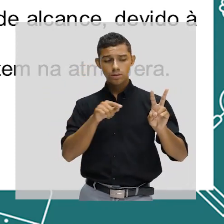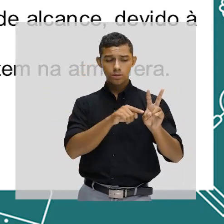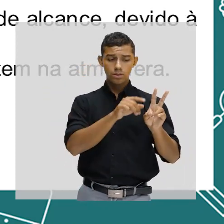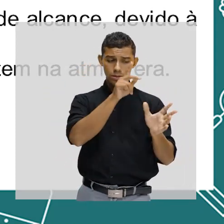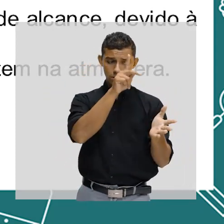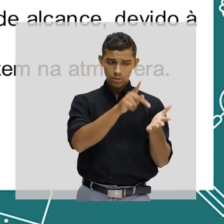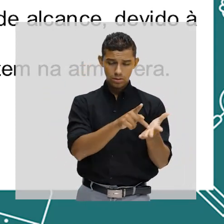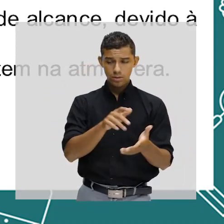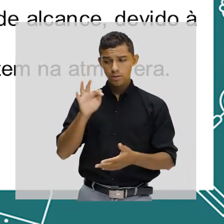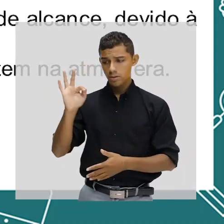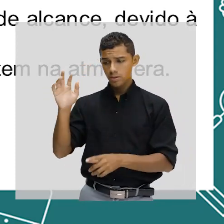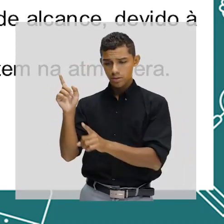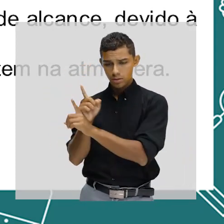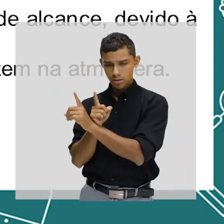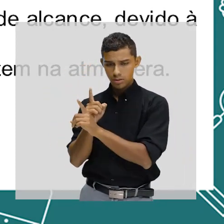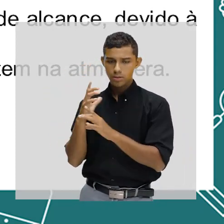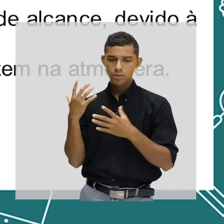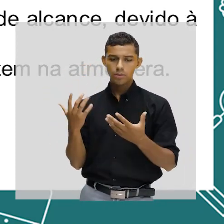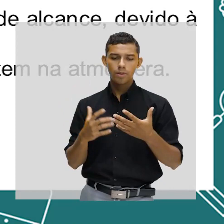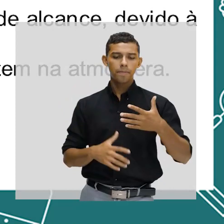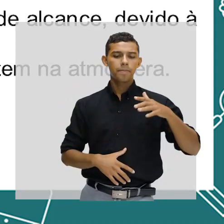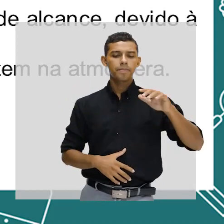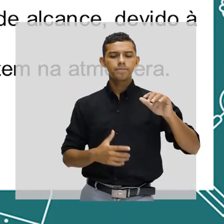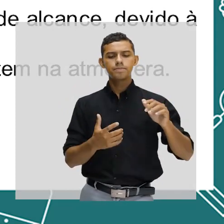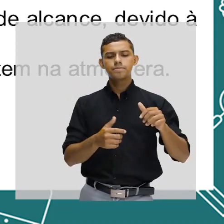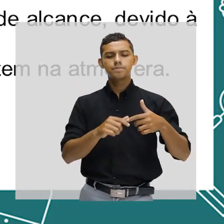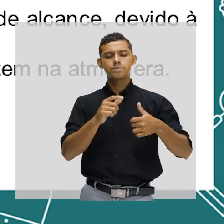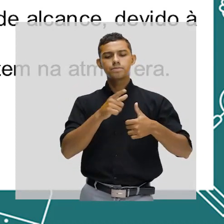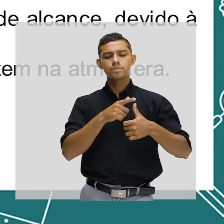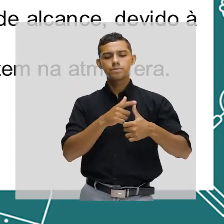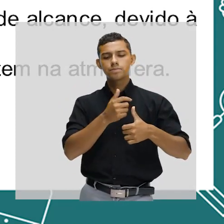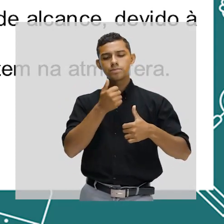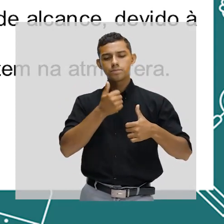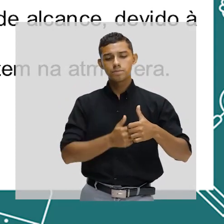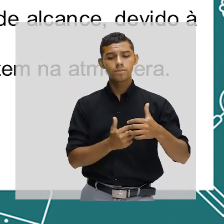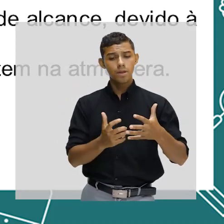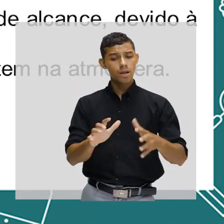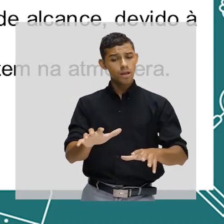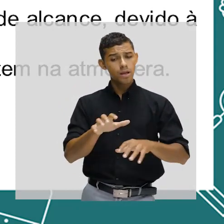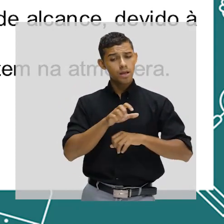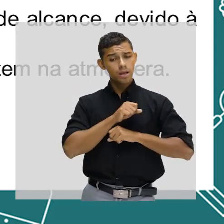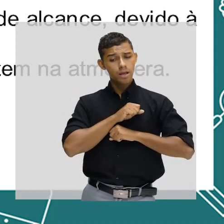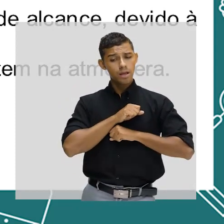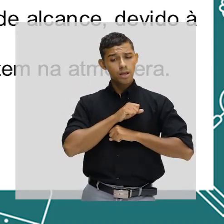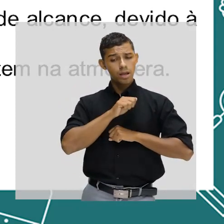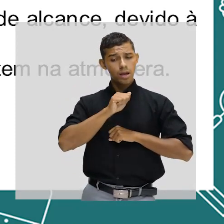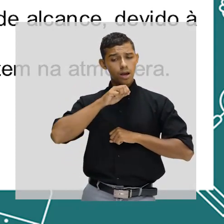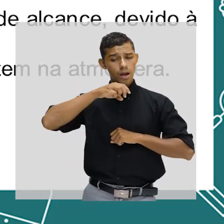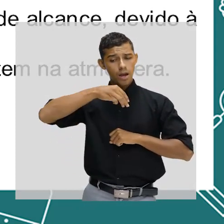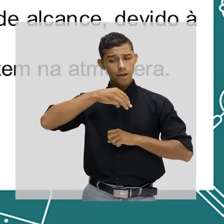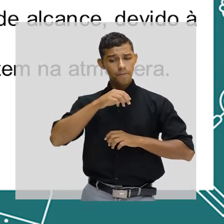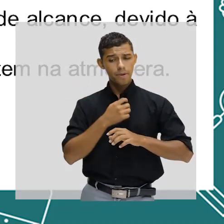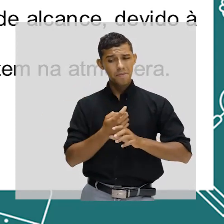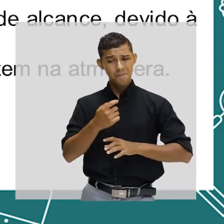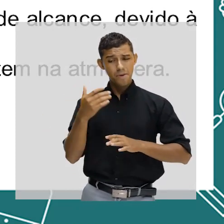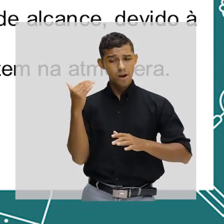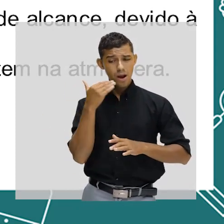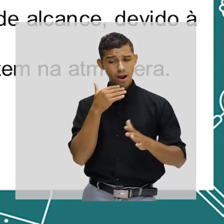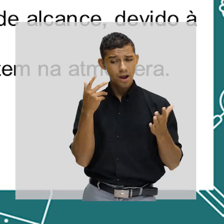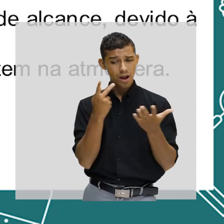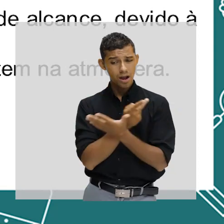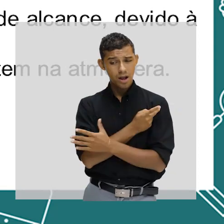O primeiro, as recepções de AM são pouco prejudicadas por colinas